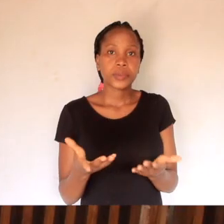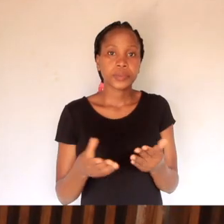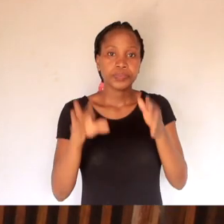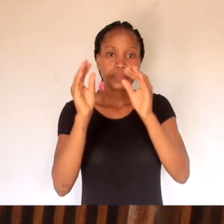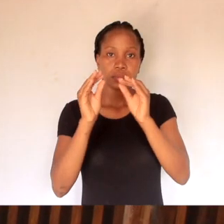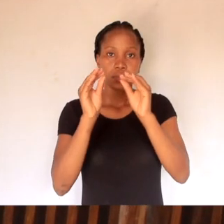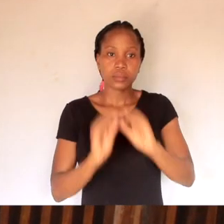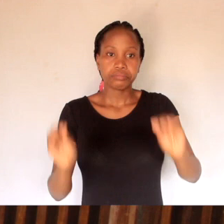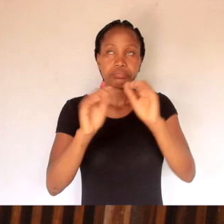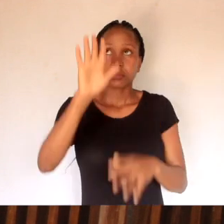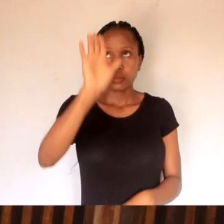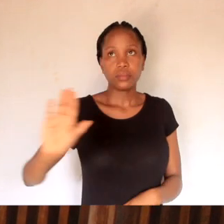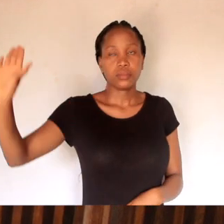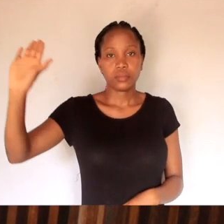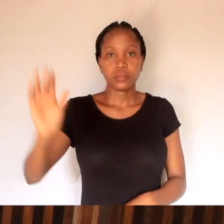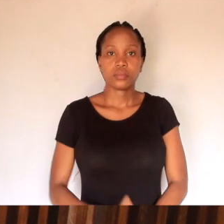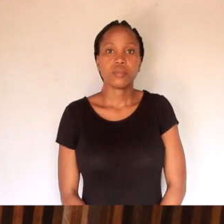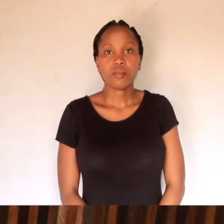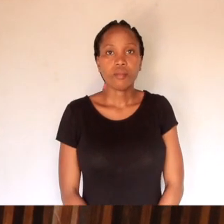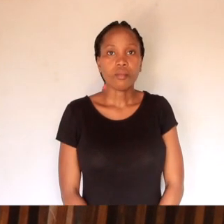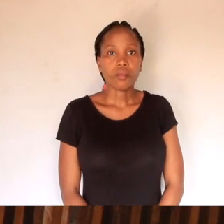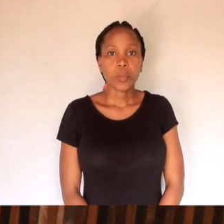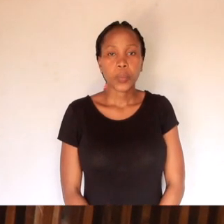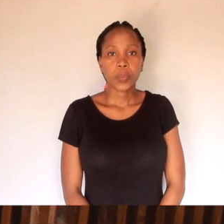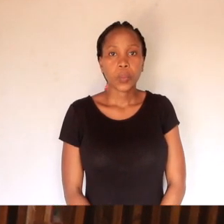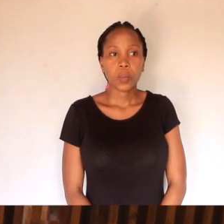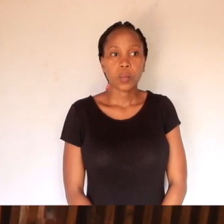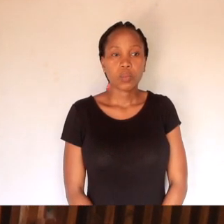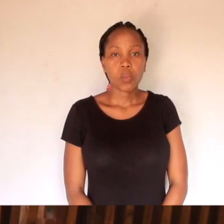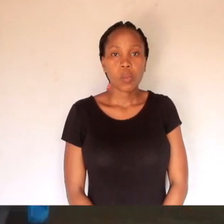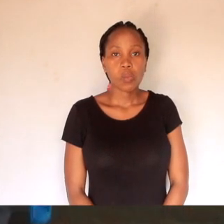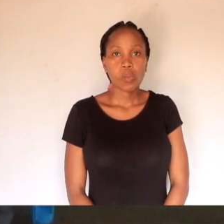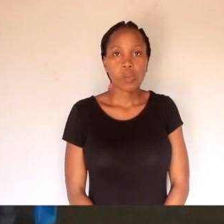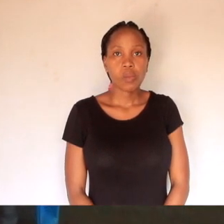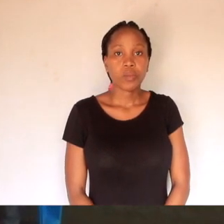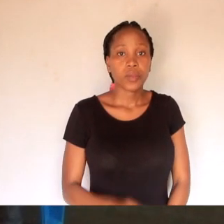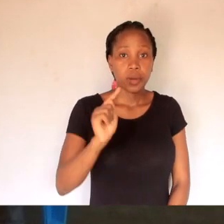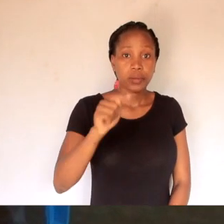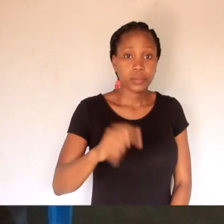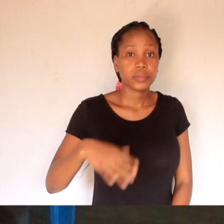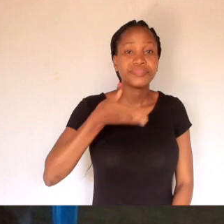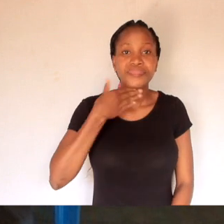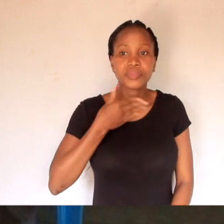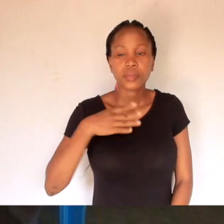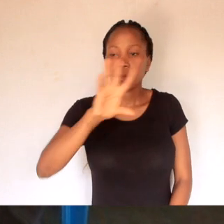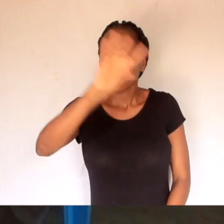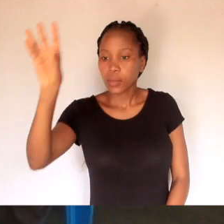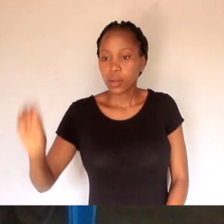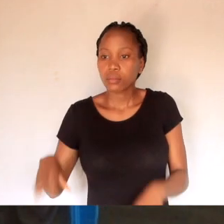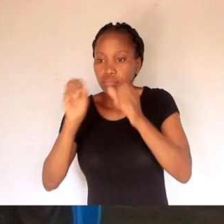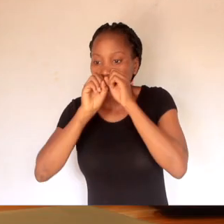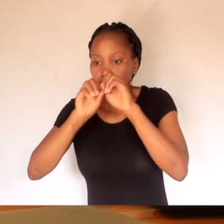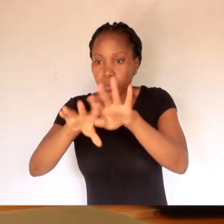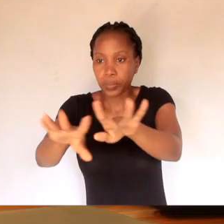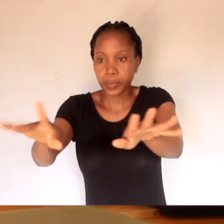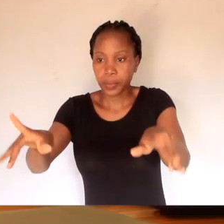nas diferentes organizações espalhadas pelo país e pelo mundo. Passou a ser a voz do povo, a voz da sociedade